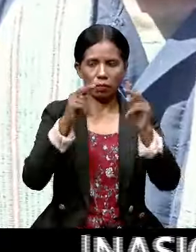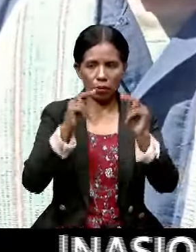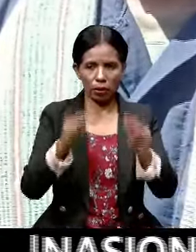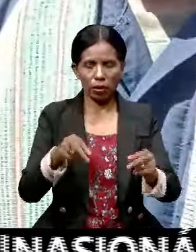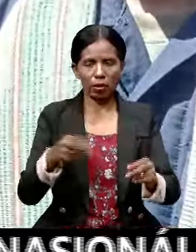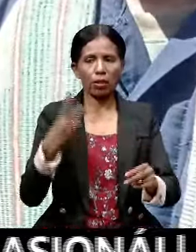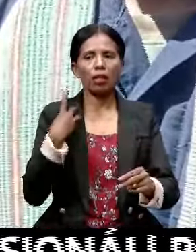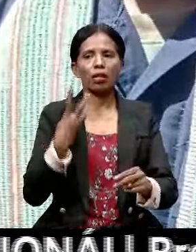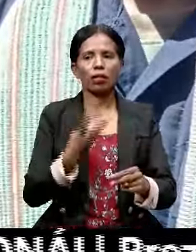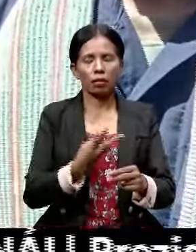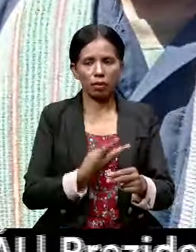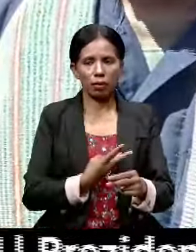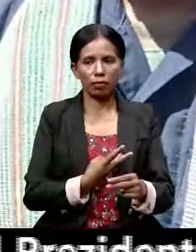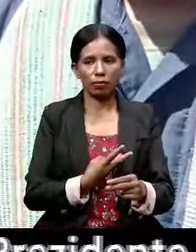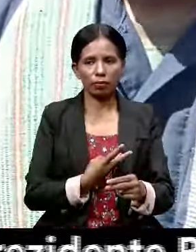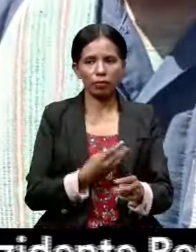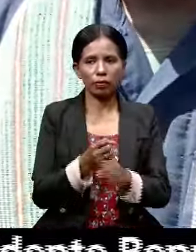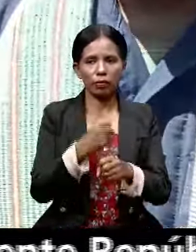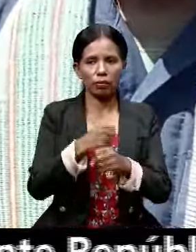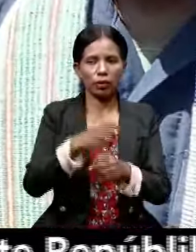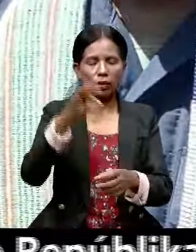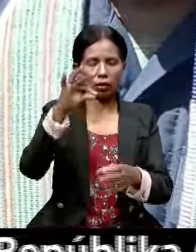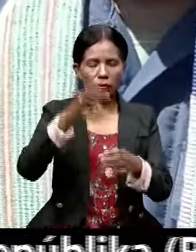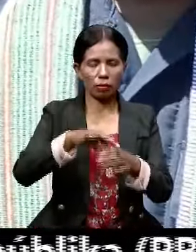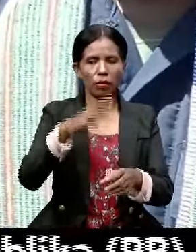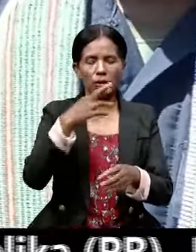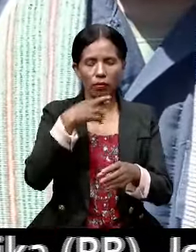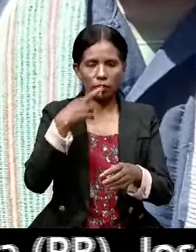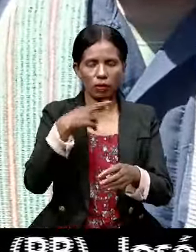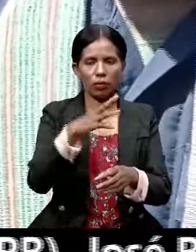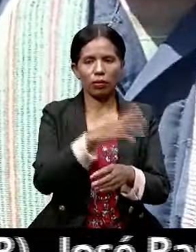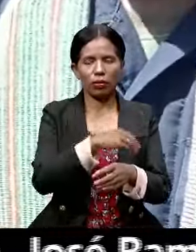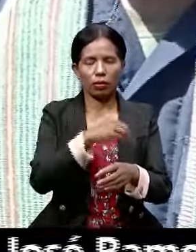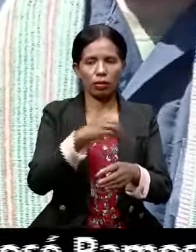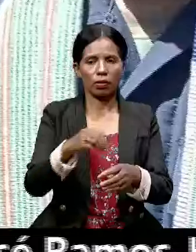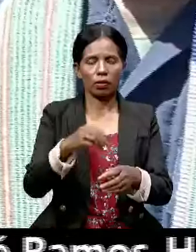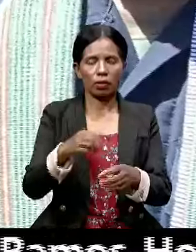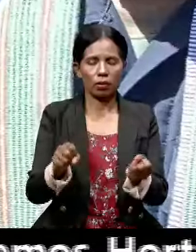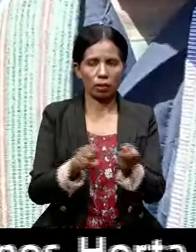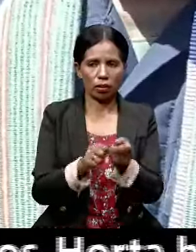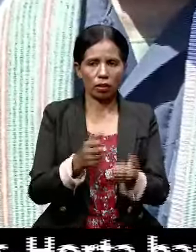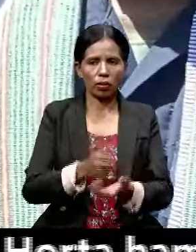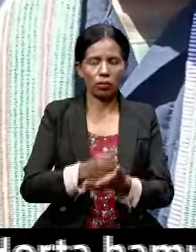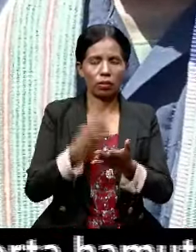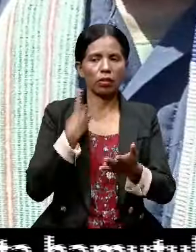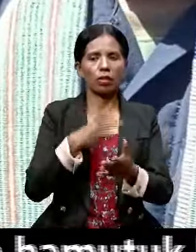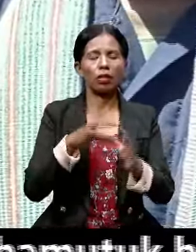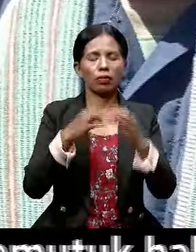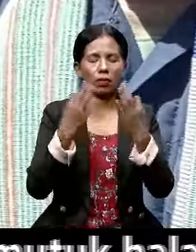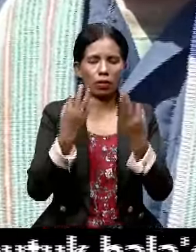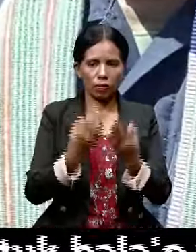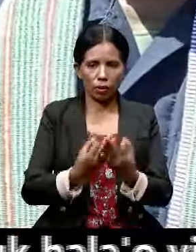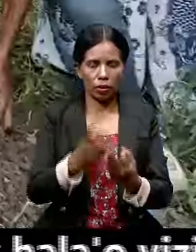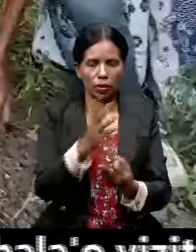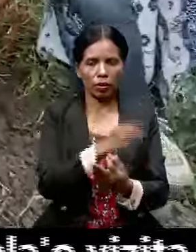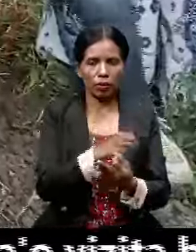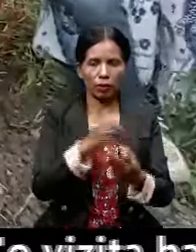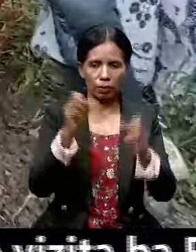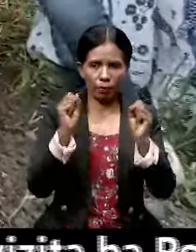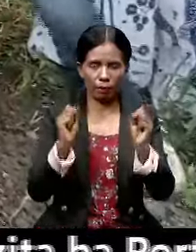ita halo tos enatar hudi sustenta itu malaran hudi